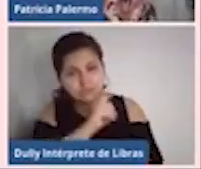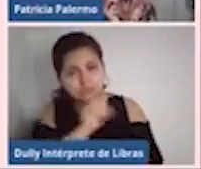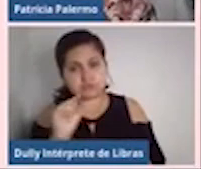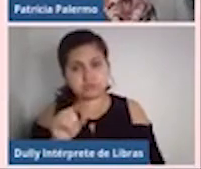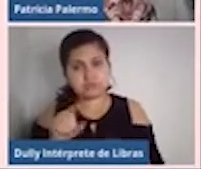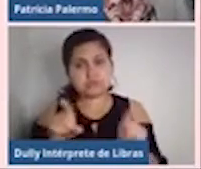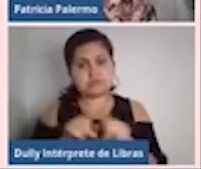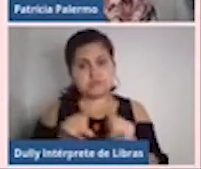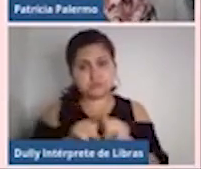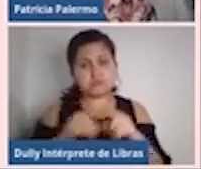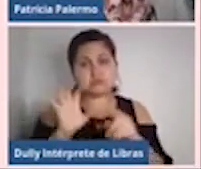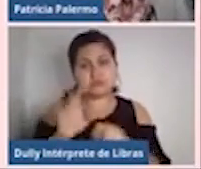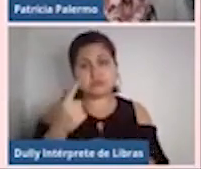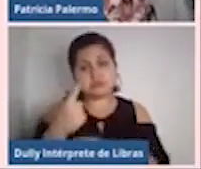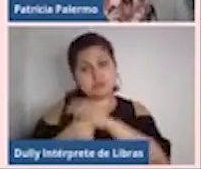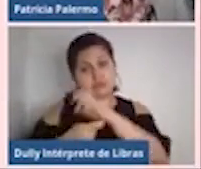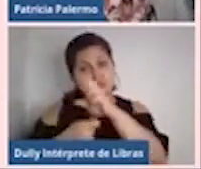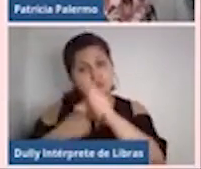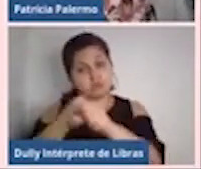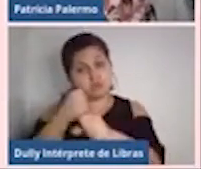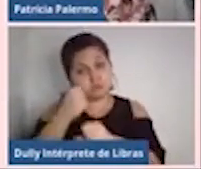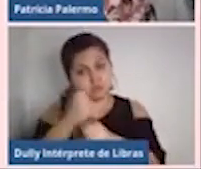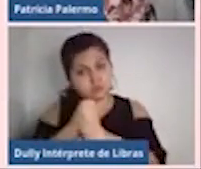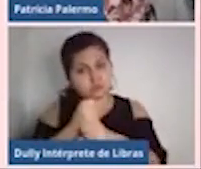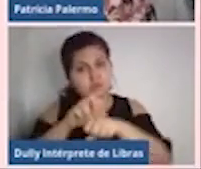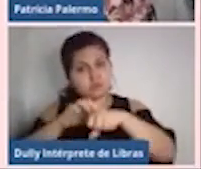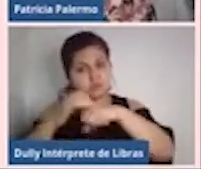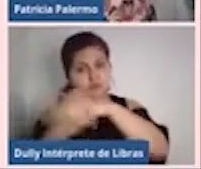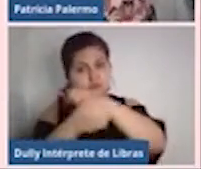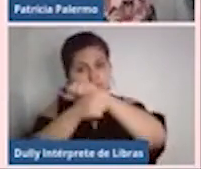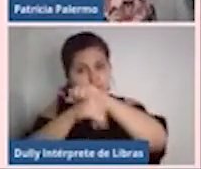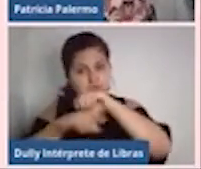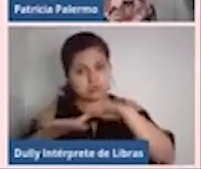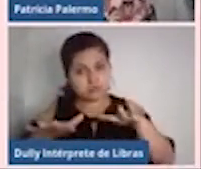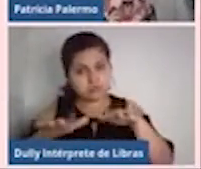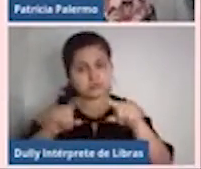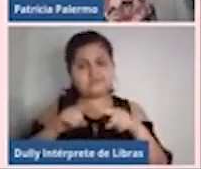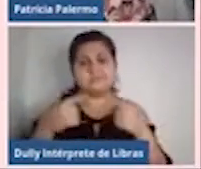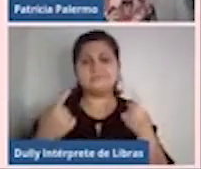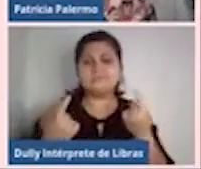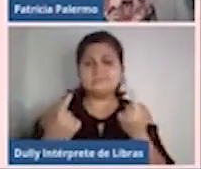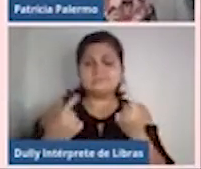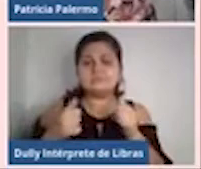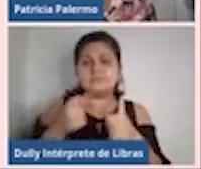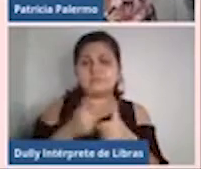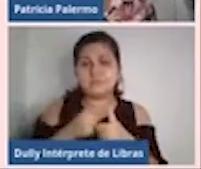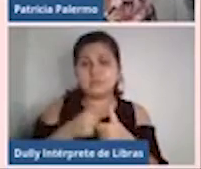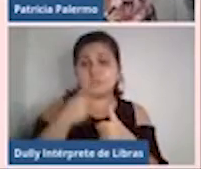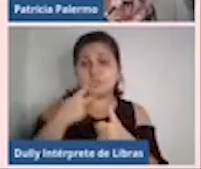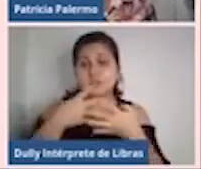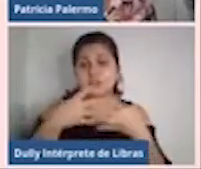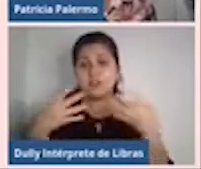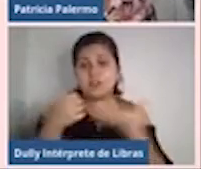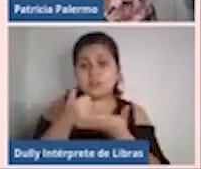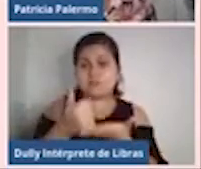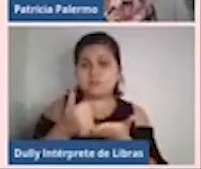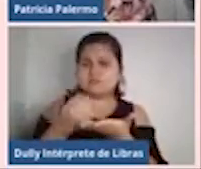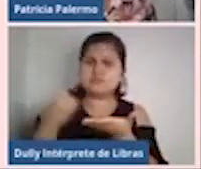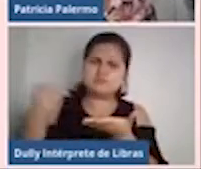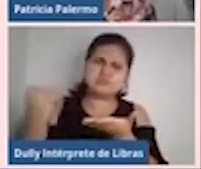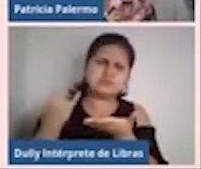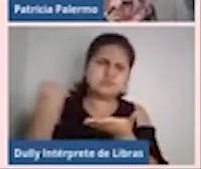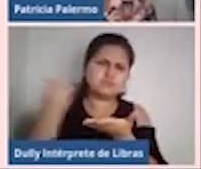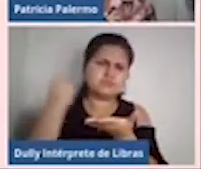aí, esse 1 ano aí, né, de pandemia. Mas, primeiro, eu diria que a rede de apoio é fundamental para as